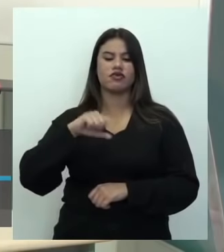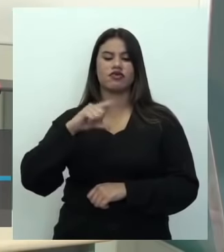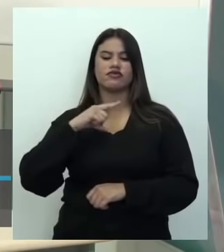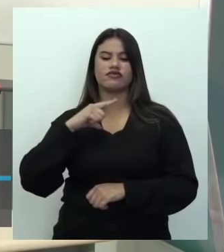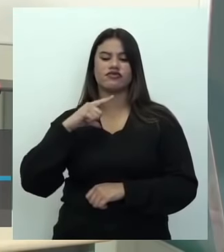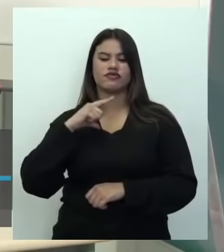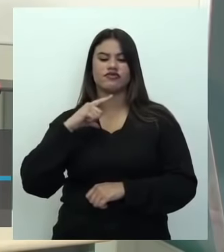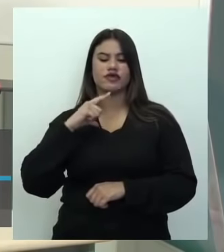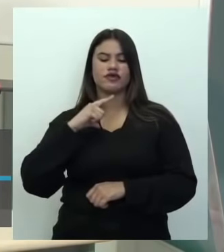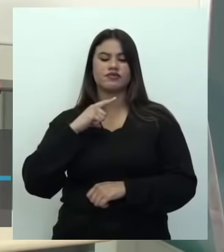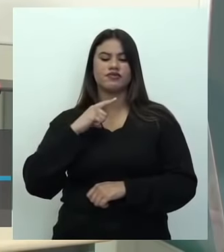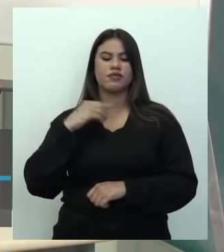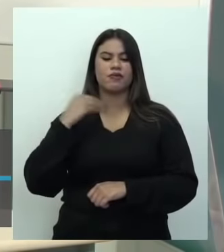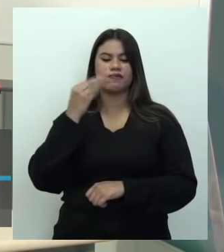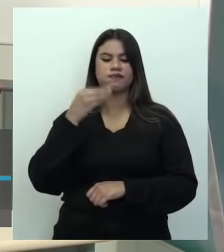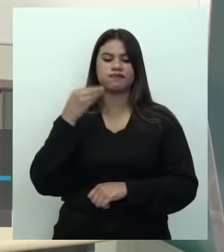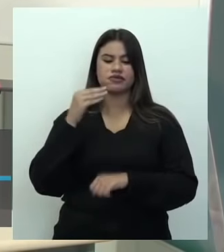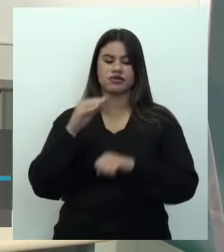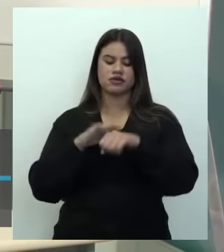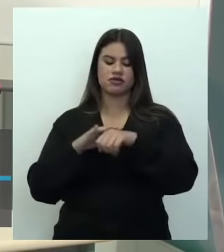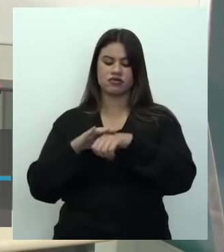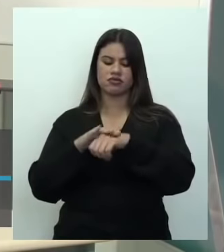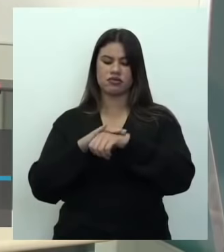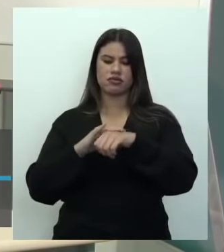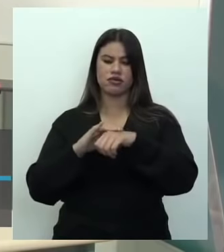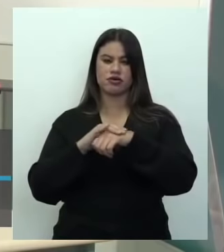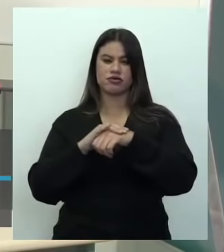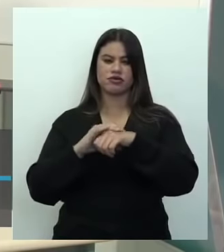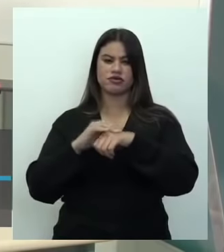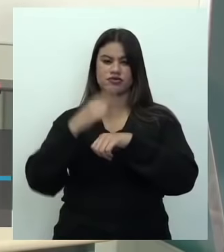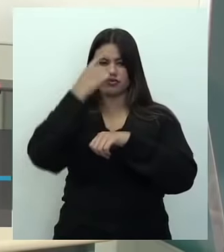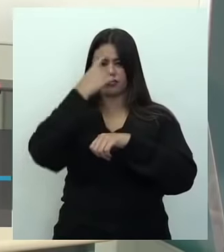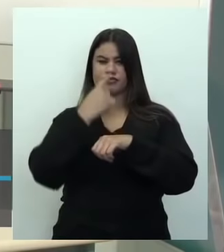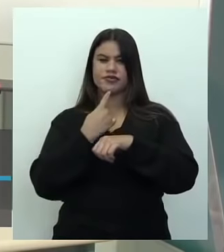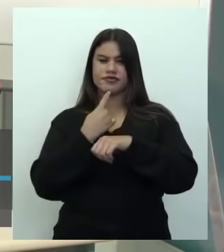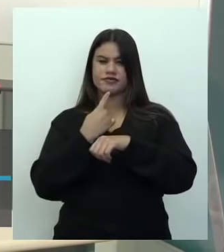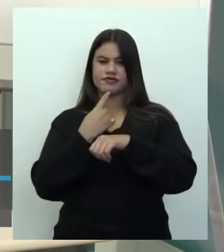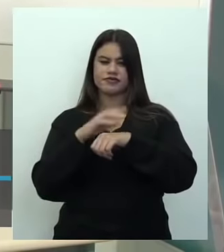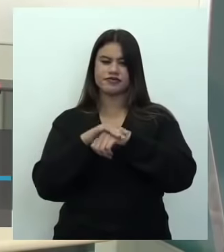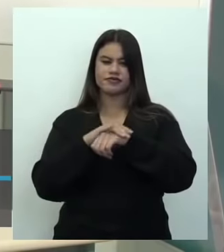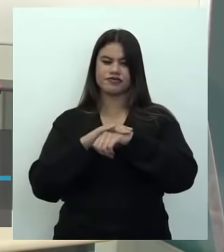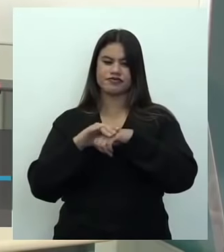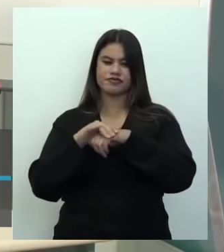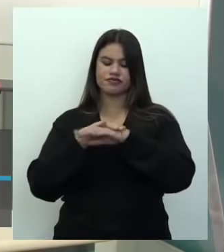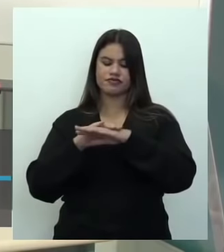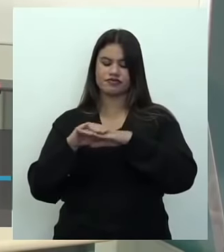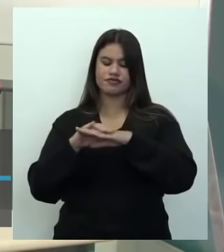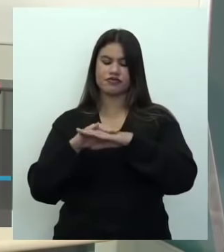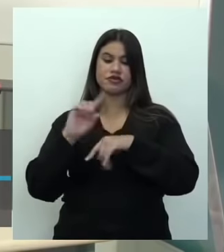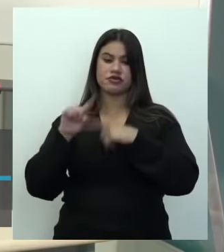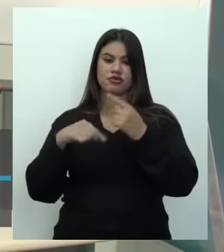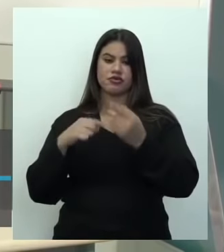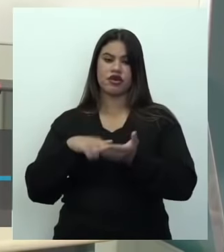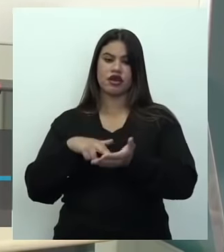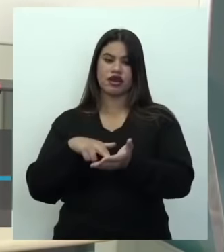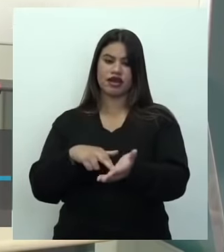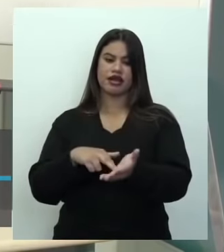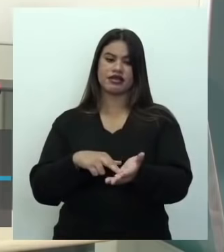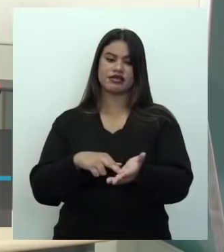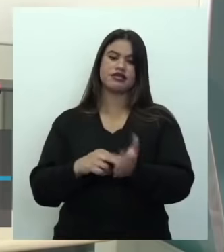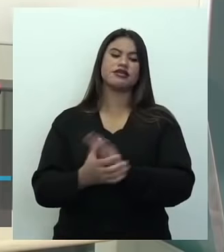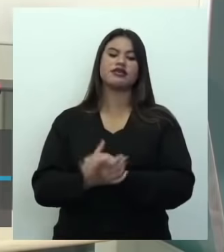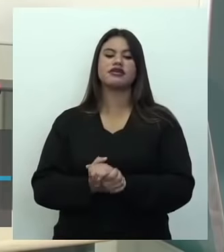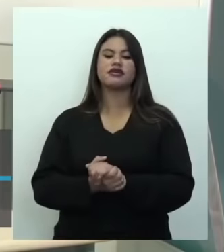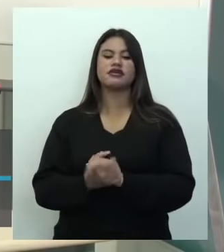experiência, né? Com a mão, fizemos um perfil topográfico e depois uma carta, que inclusive depois eu trouxe